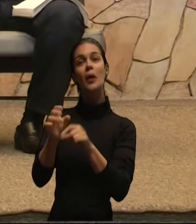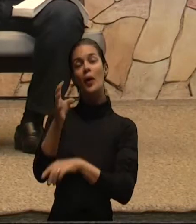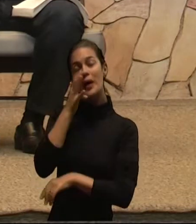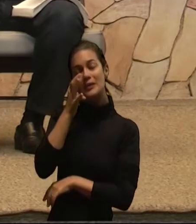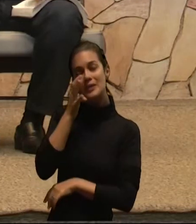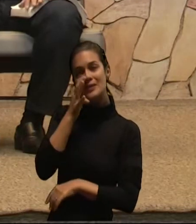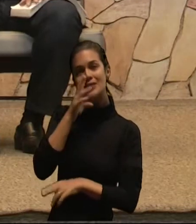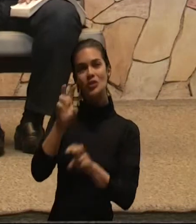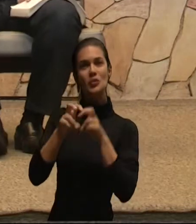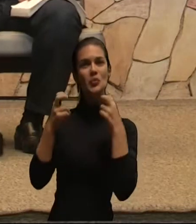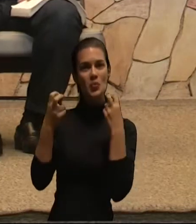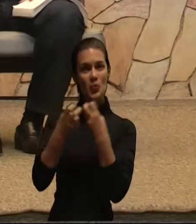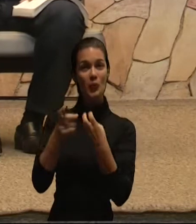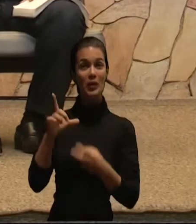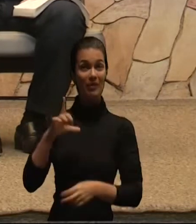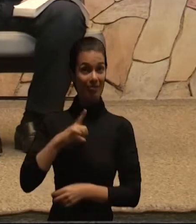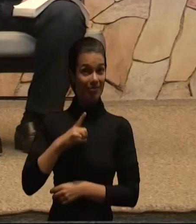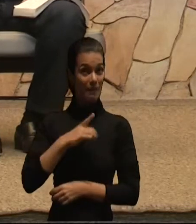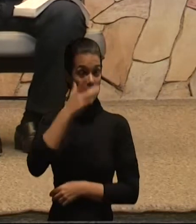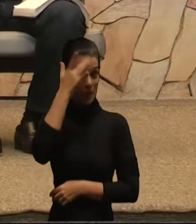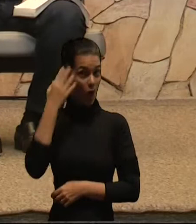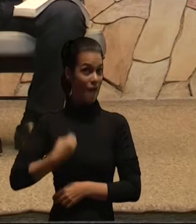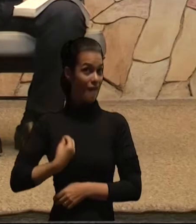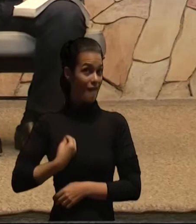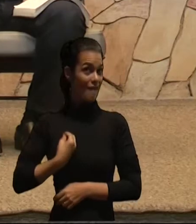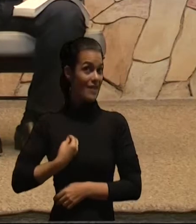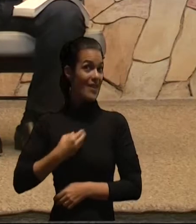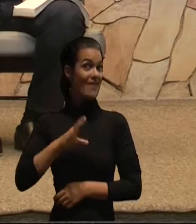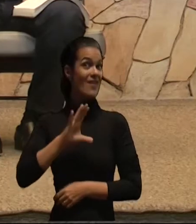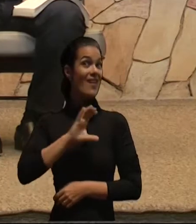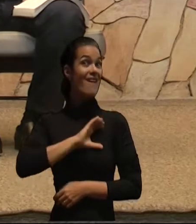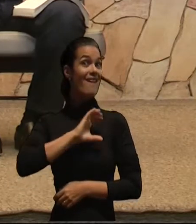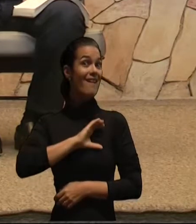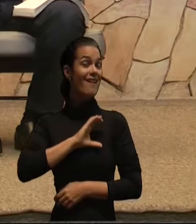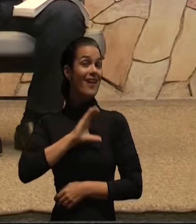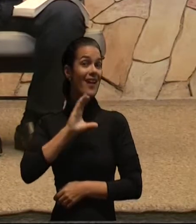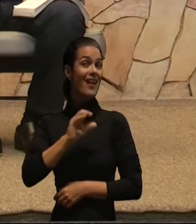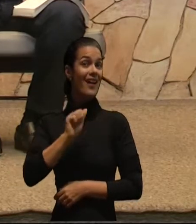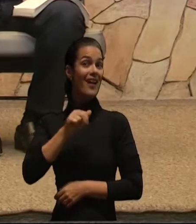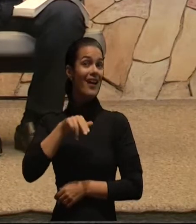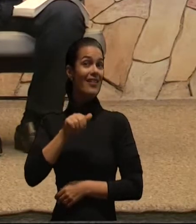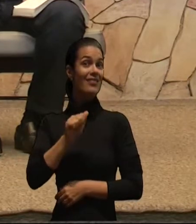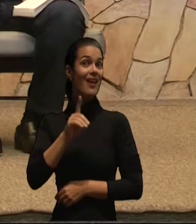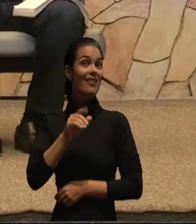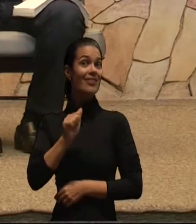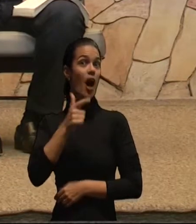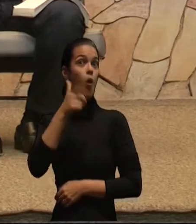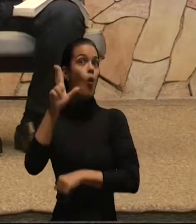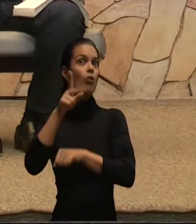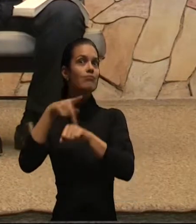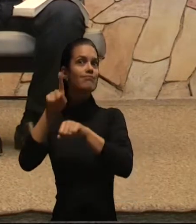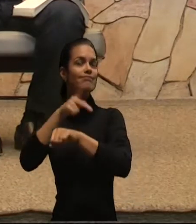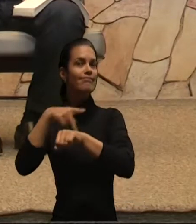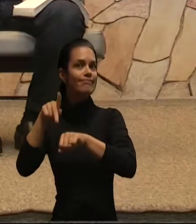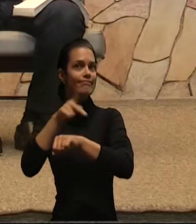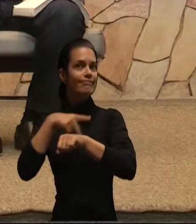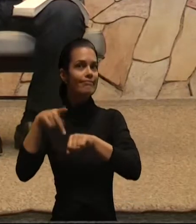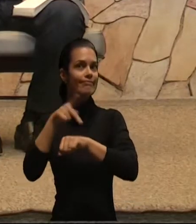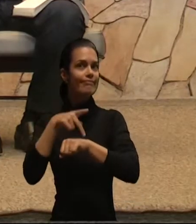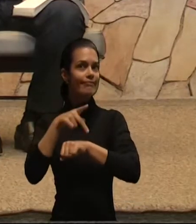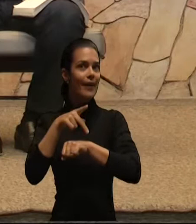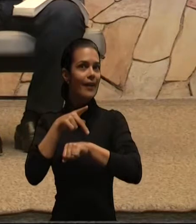motivo de muita alegria, porque nós estamos conseguindo alcançar pessoas que talvez neste tempo de confinamento não tenham